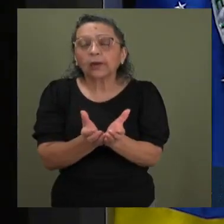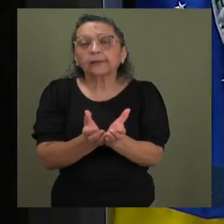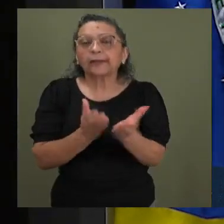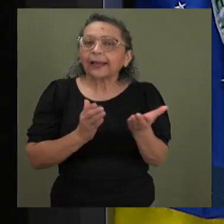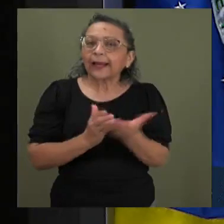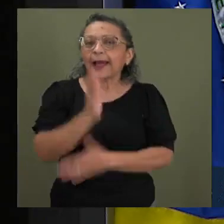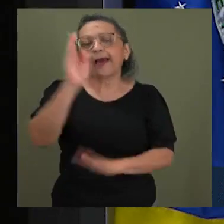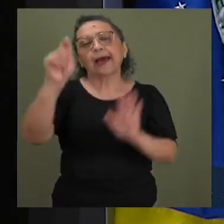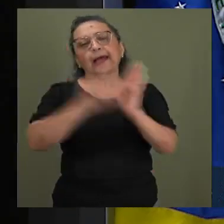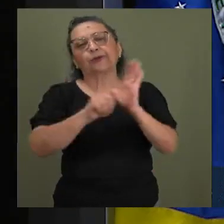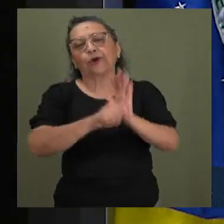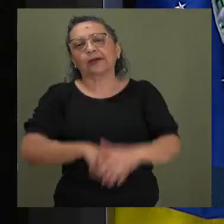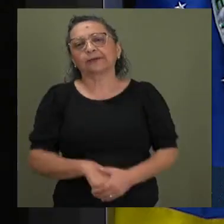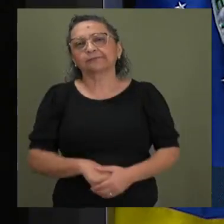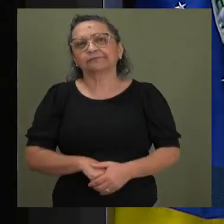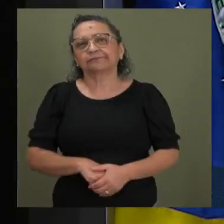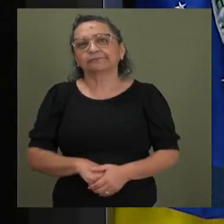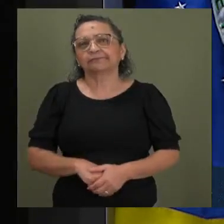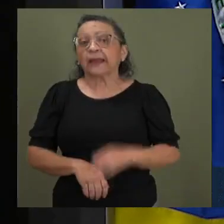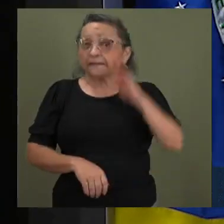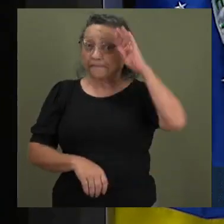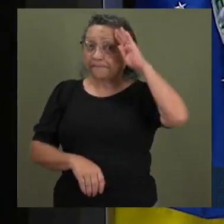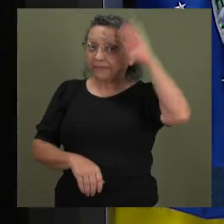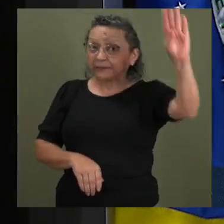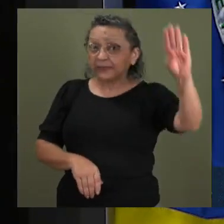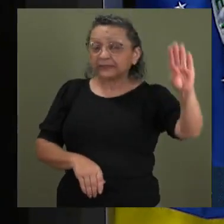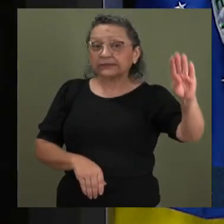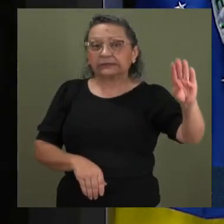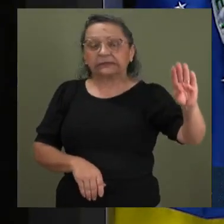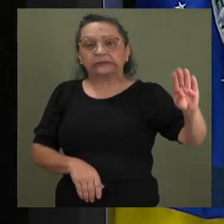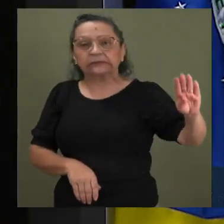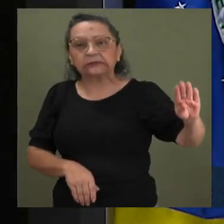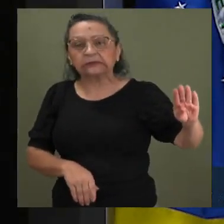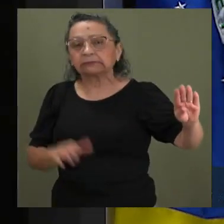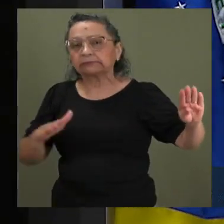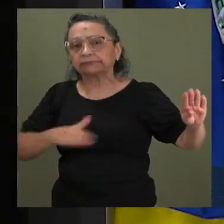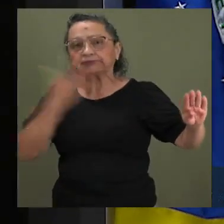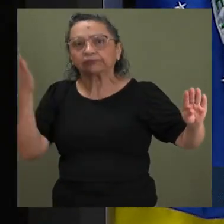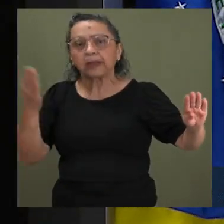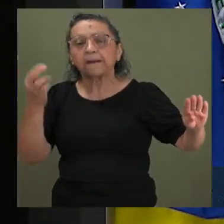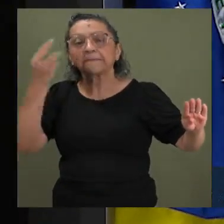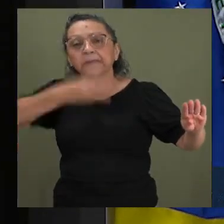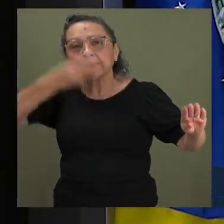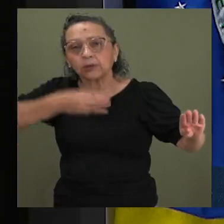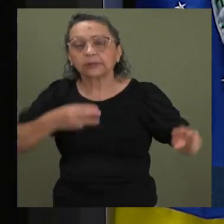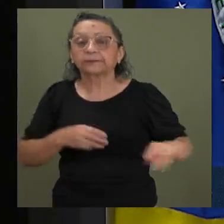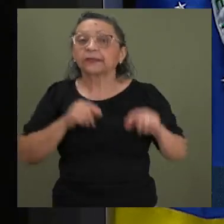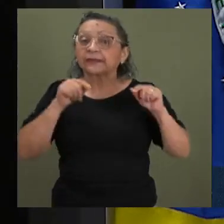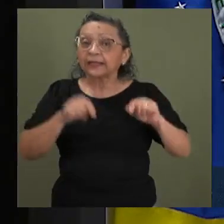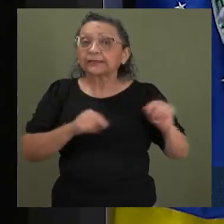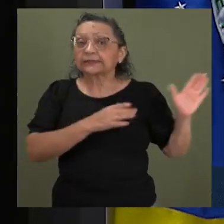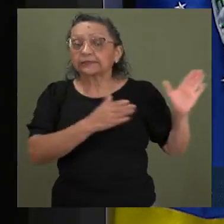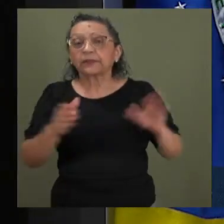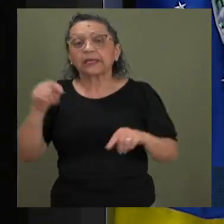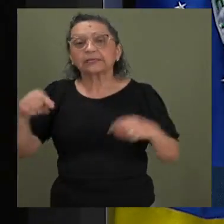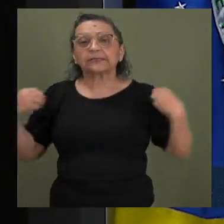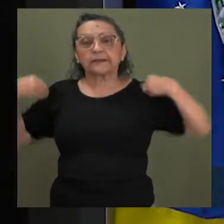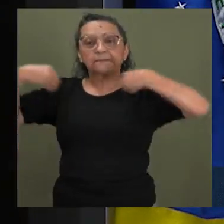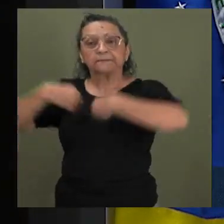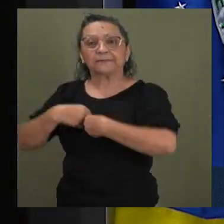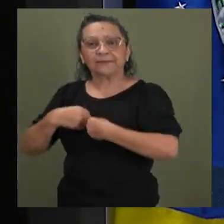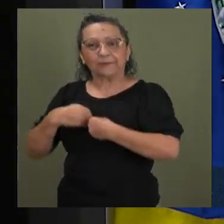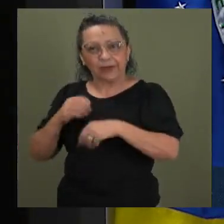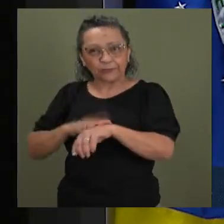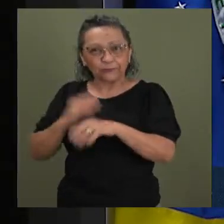legalização da droga, em especial da maldita maconha. Nessa senda, esse magistrado tinha a